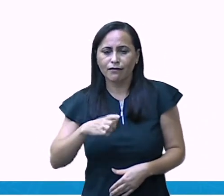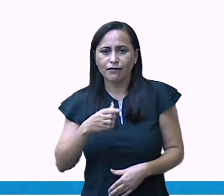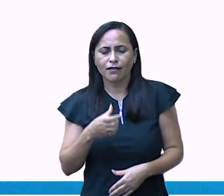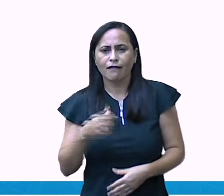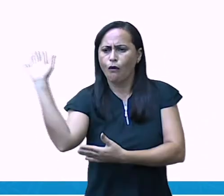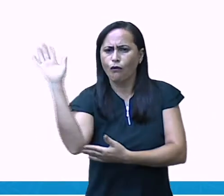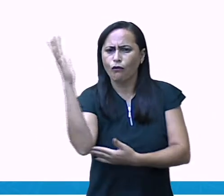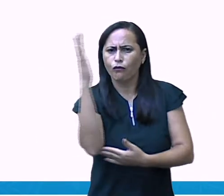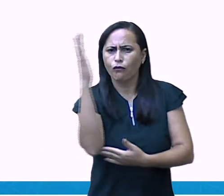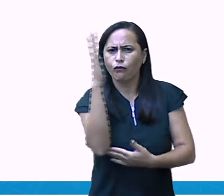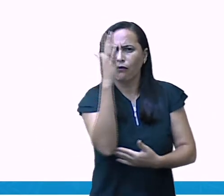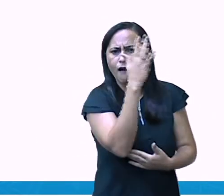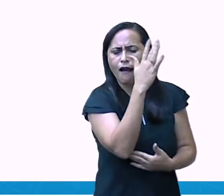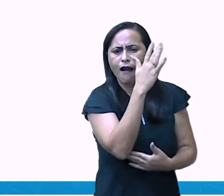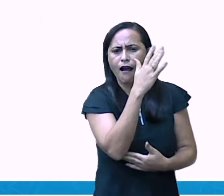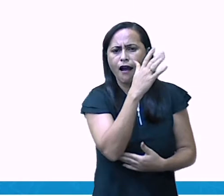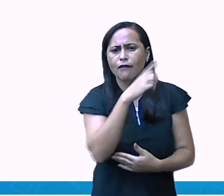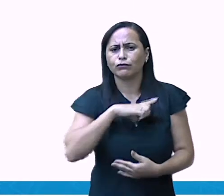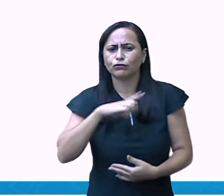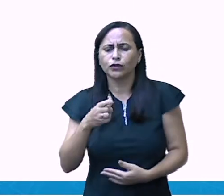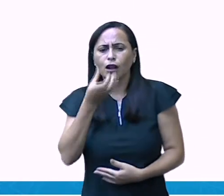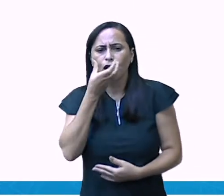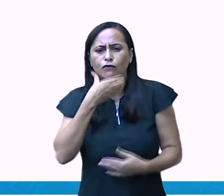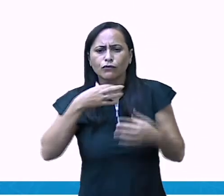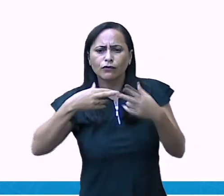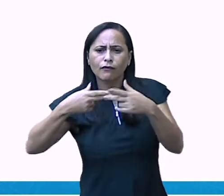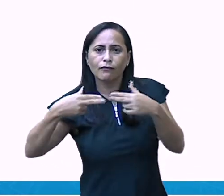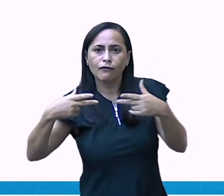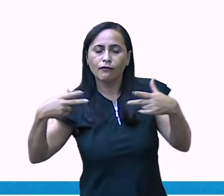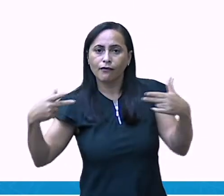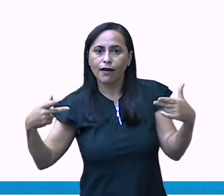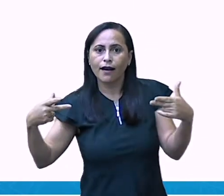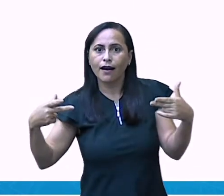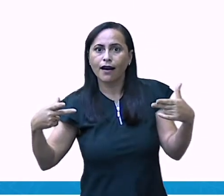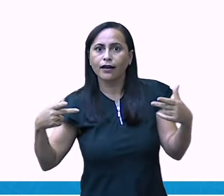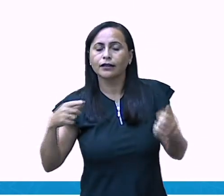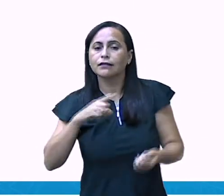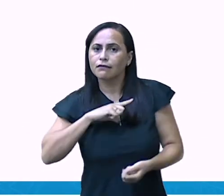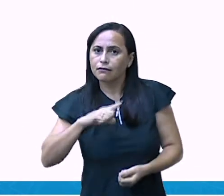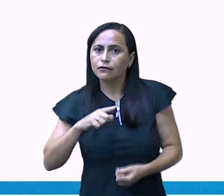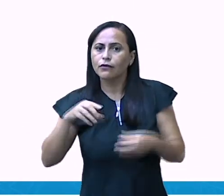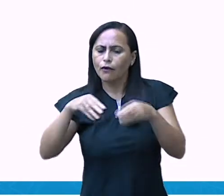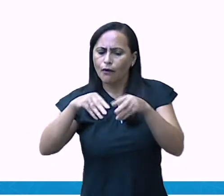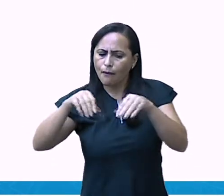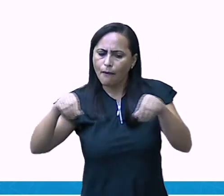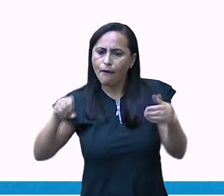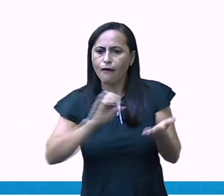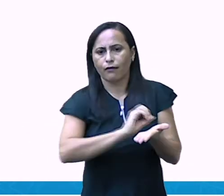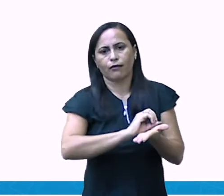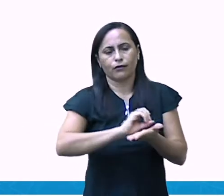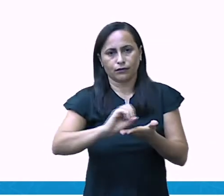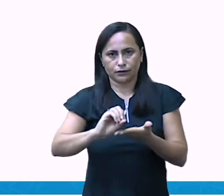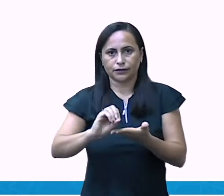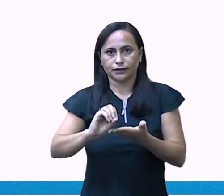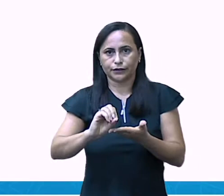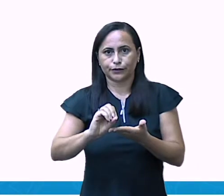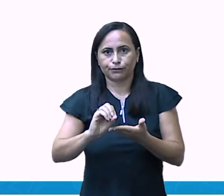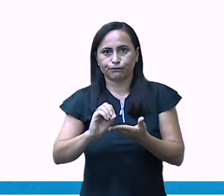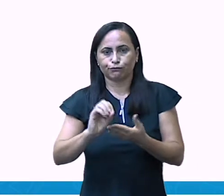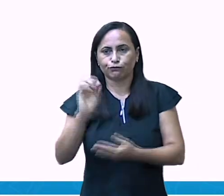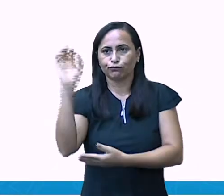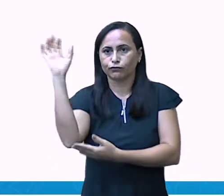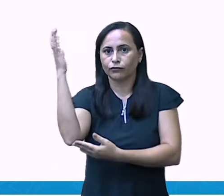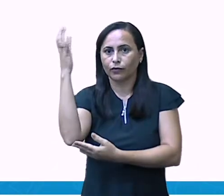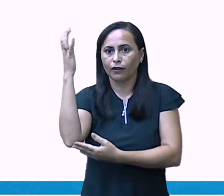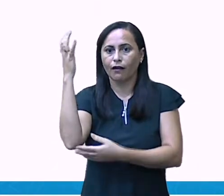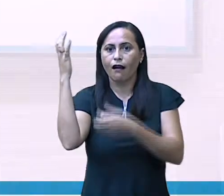matéria orgânica, porque as frutas que caem das árvores, elas se tornam matéria orgânica, sim. E